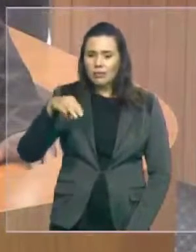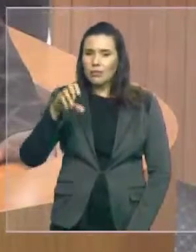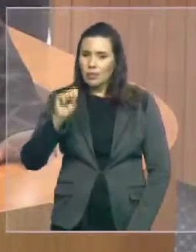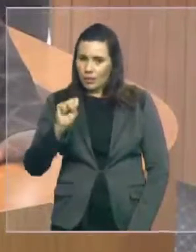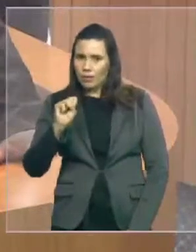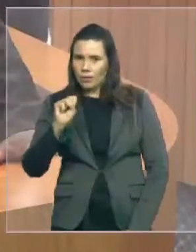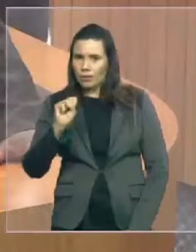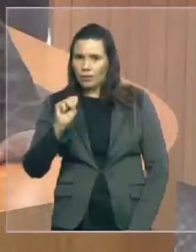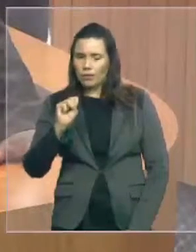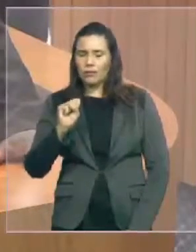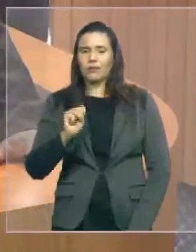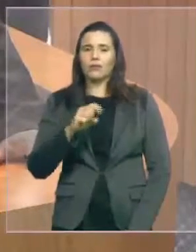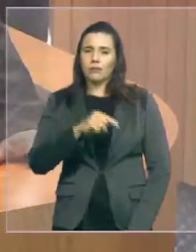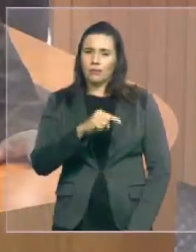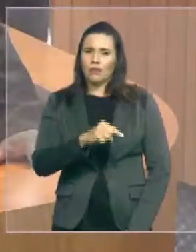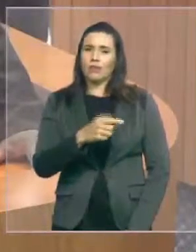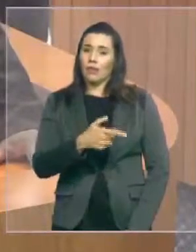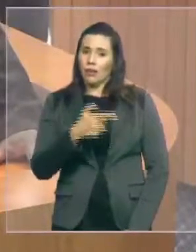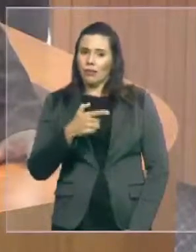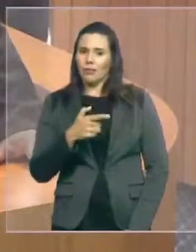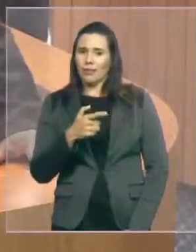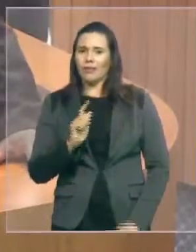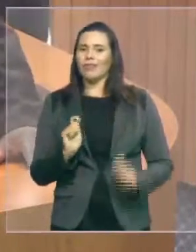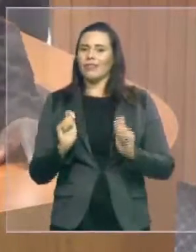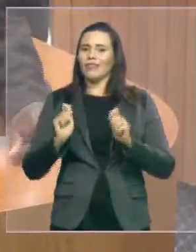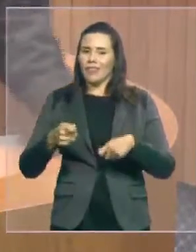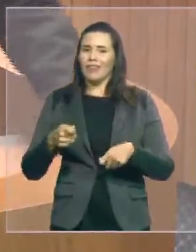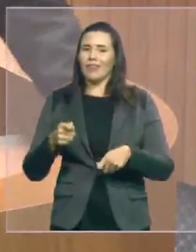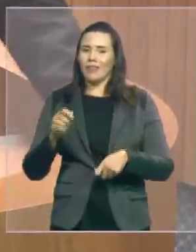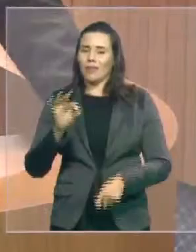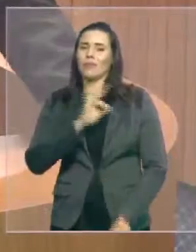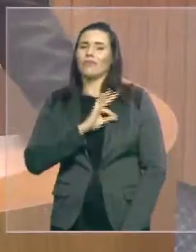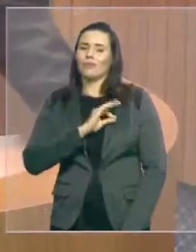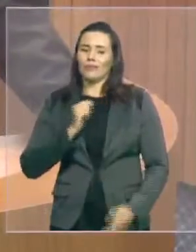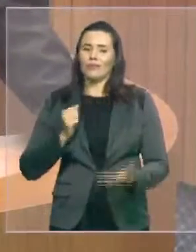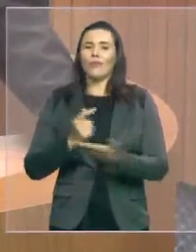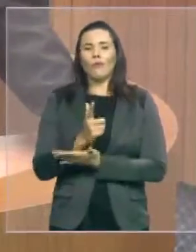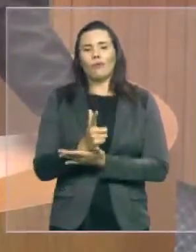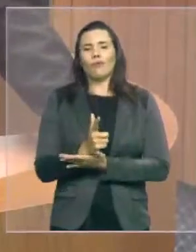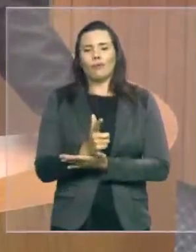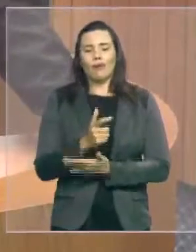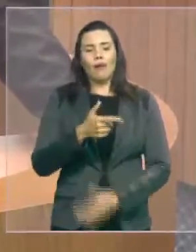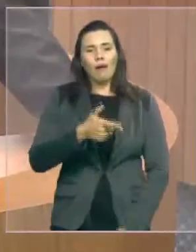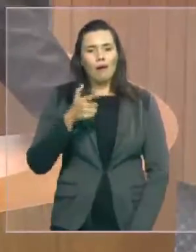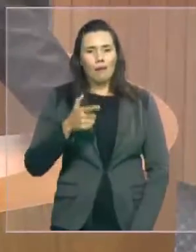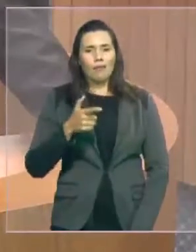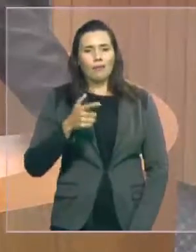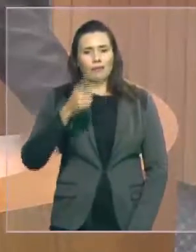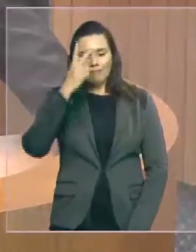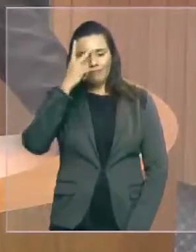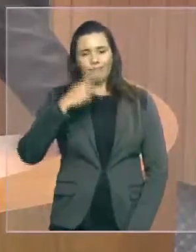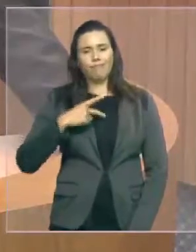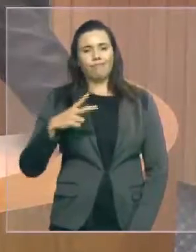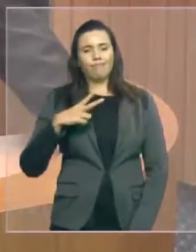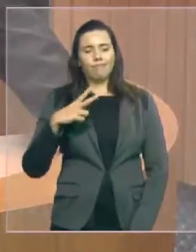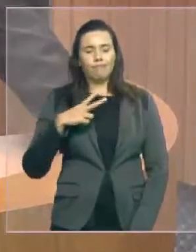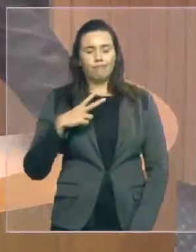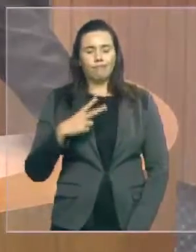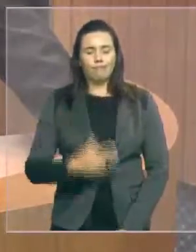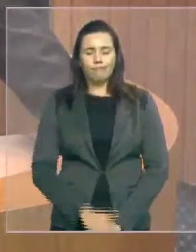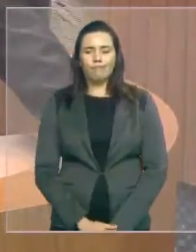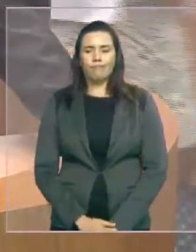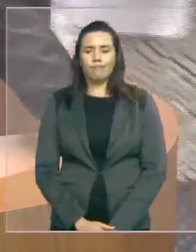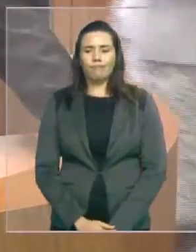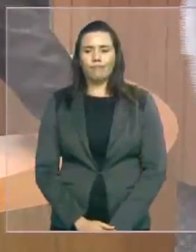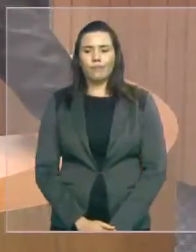dará a possibilidade desse policial adquirir. E é importante citar que hoje nós temos